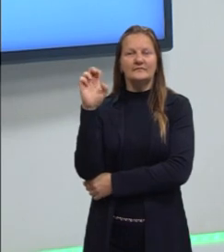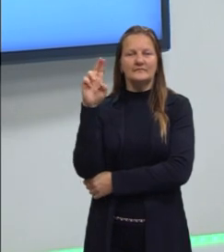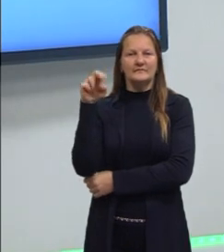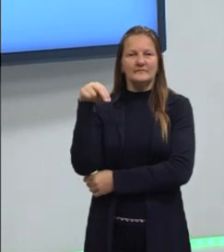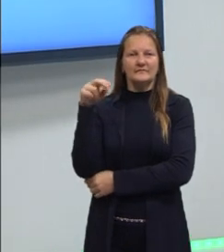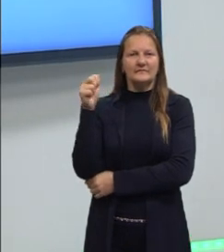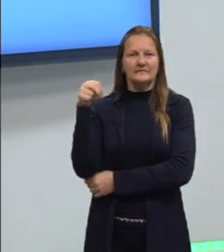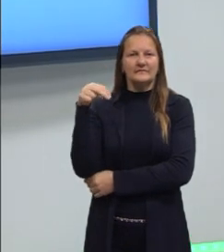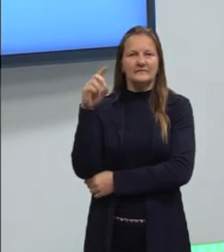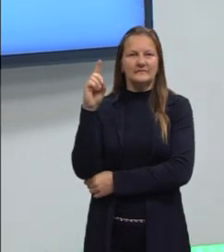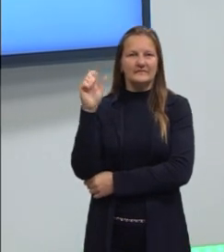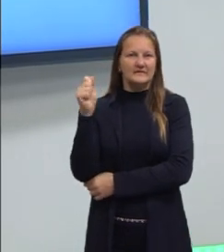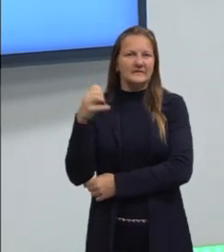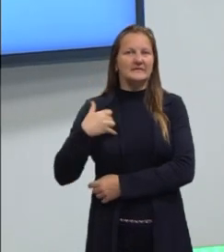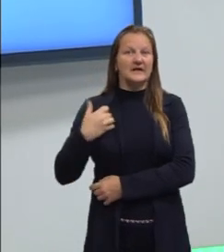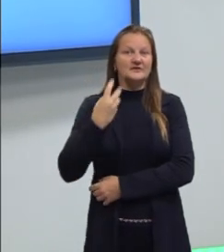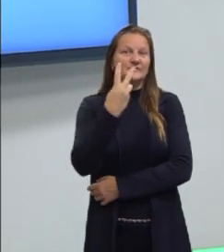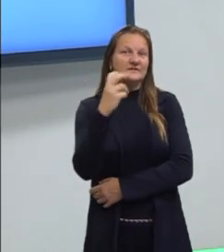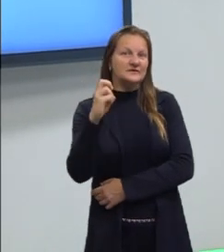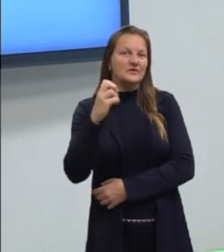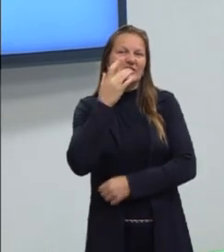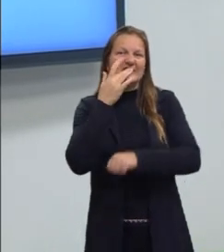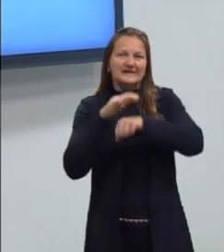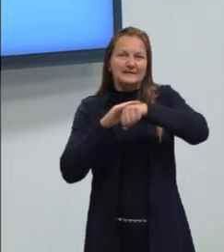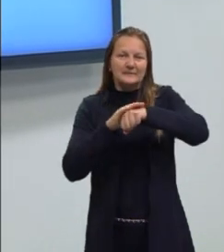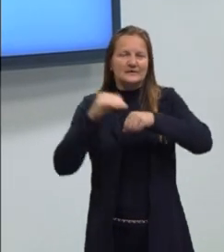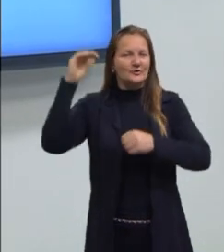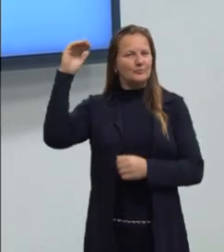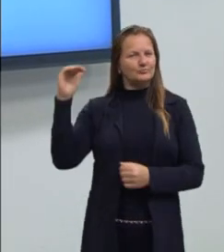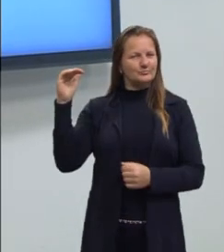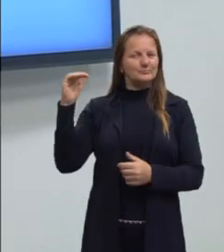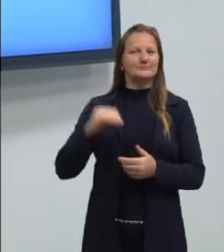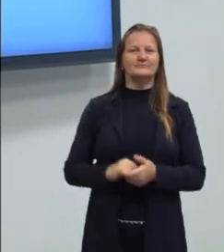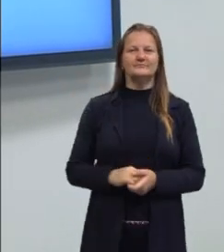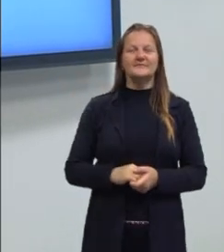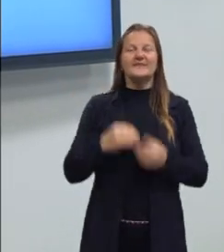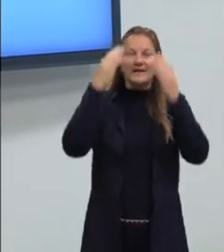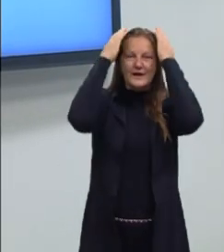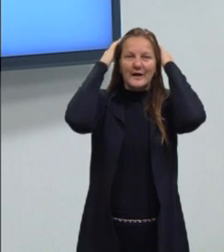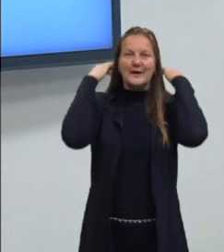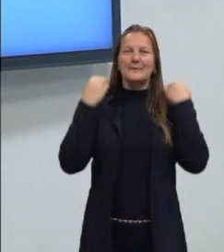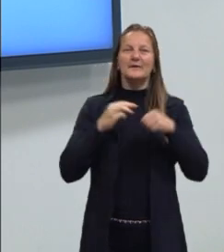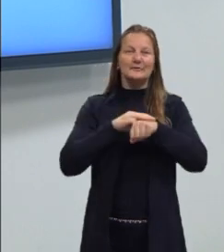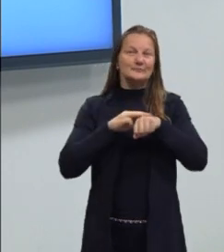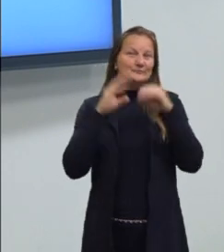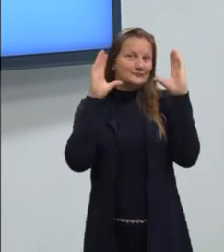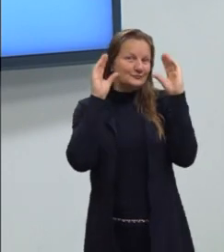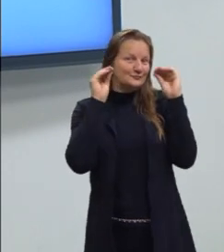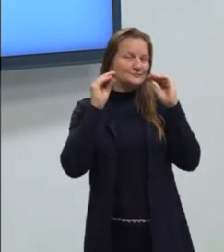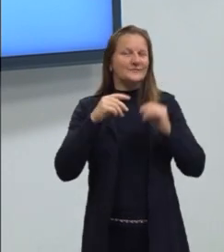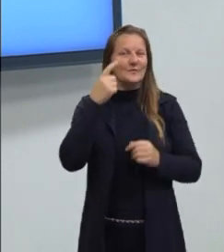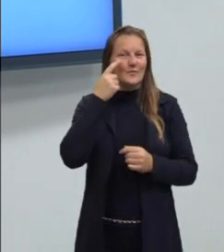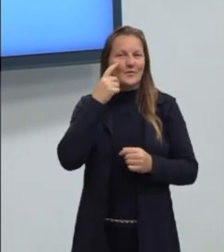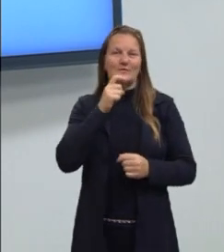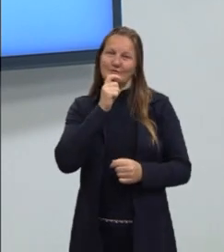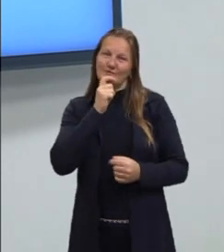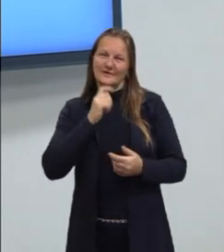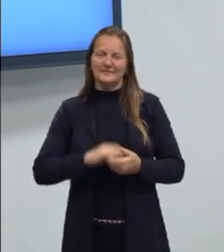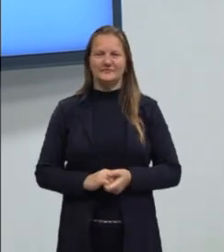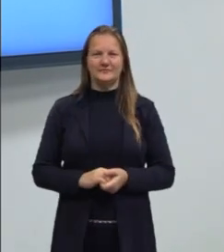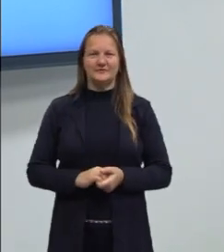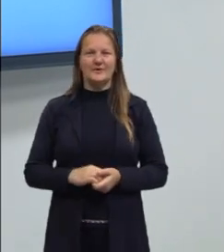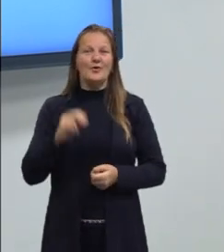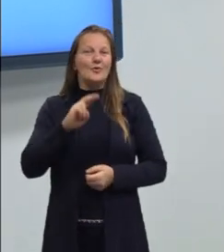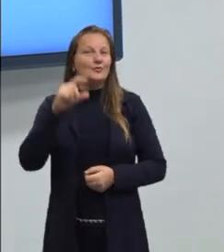tenho 25 anos sou branca de baixa estatura cabelos castanhos escuros olhos verdes